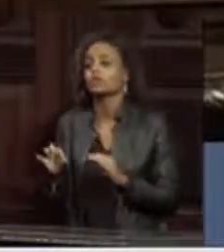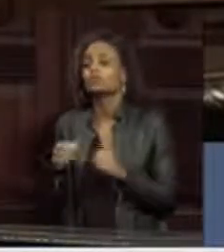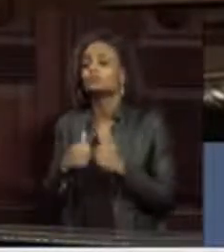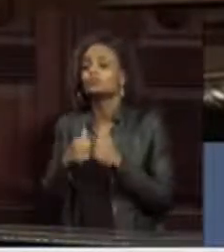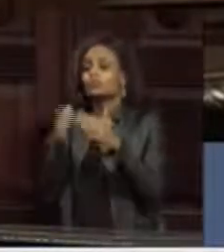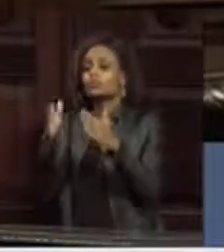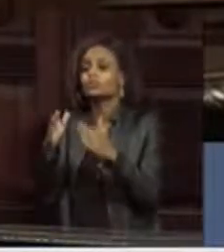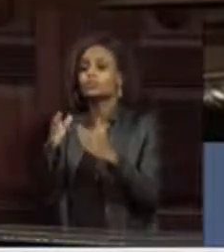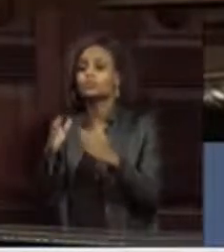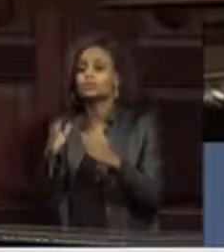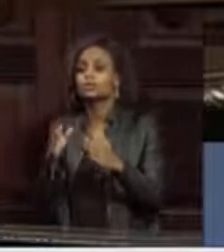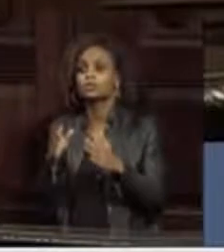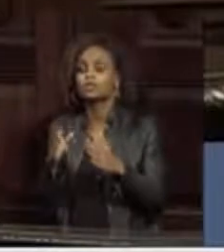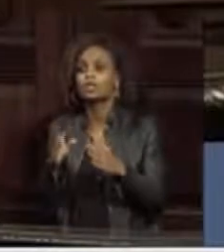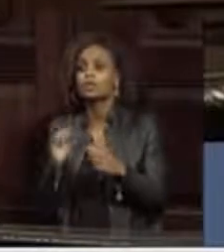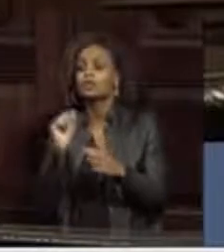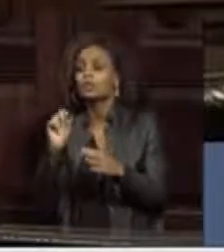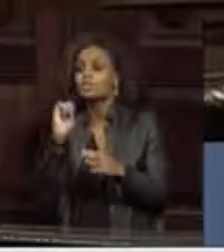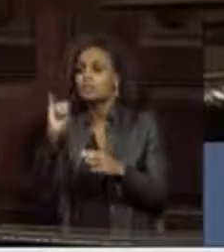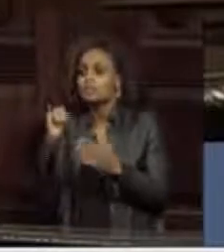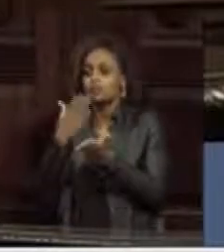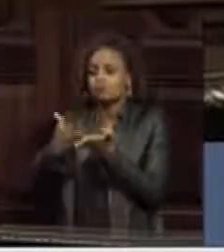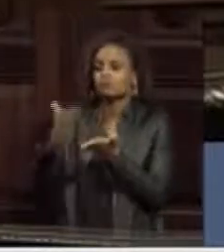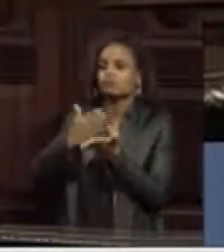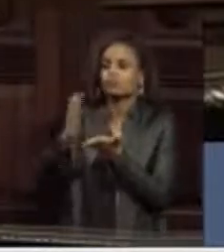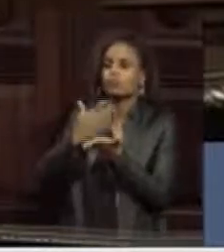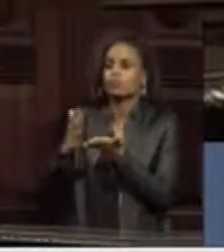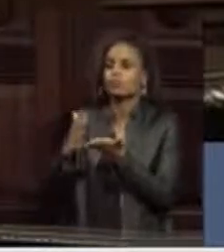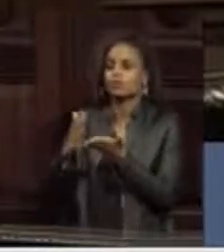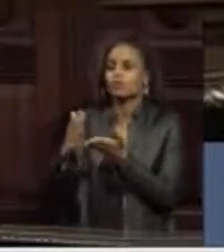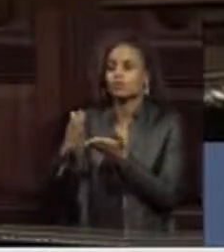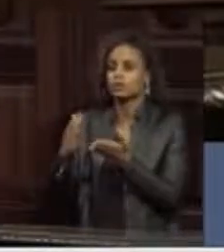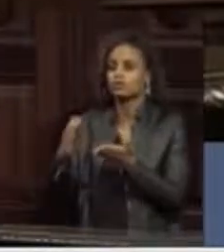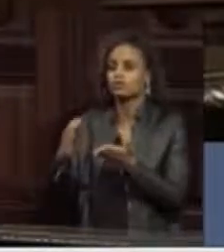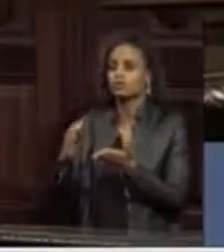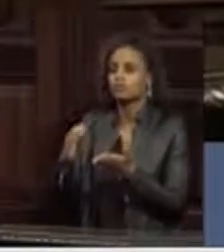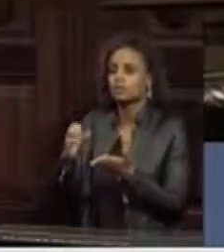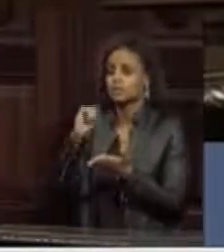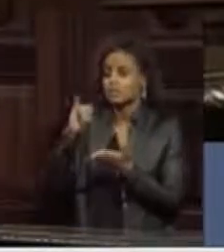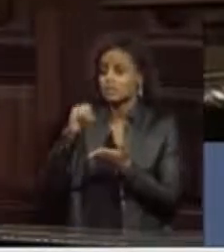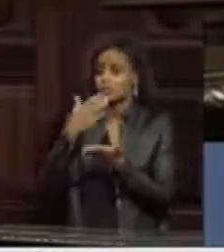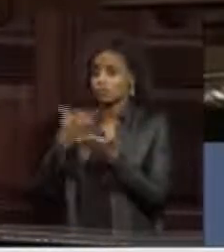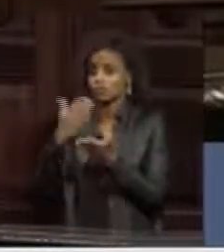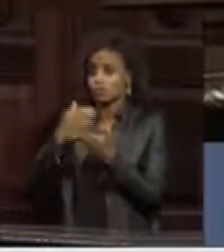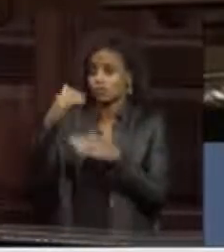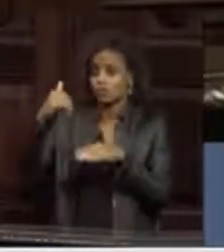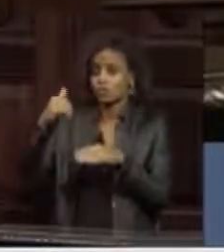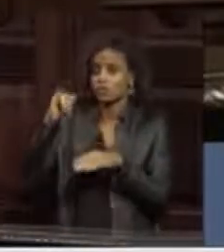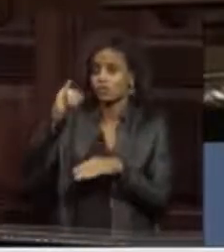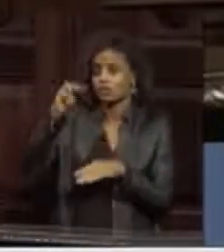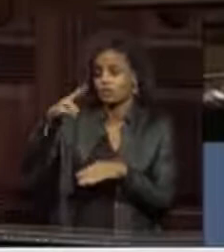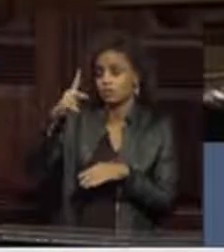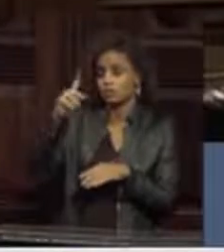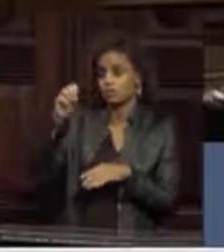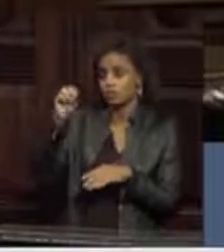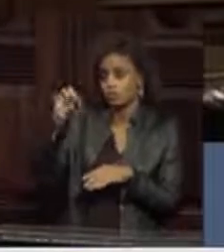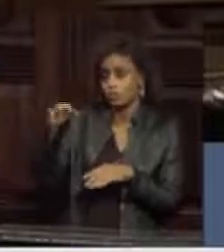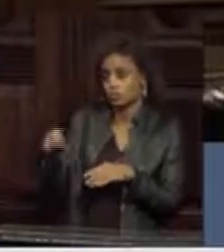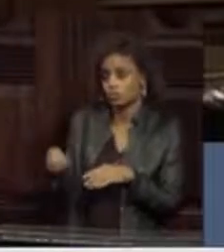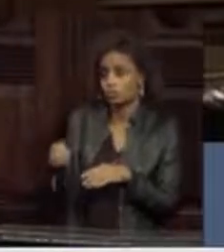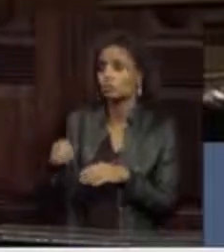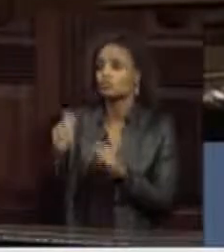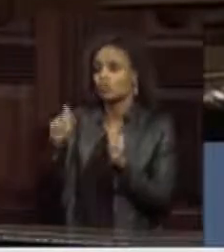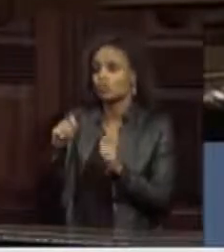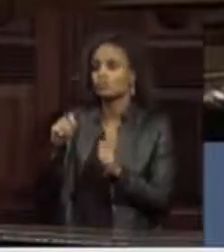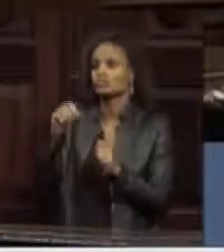seja, no excedente. O nosso problema é um controle do que é produção dentro